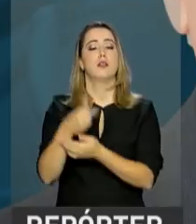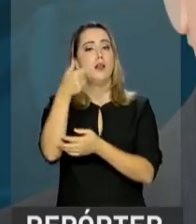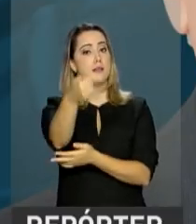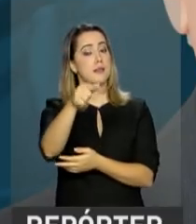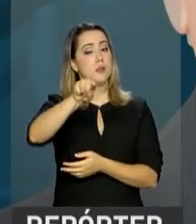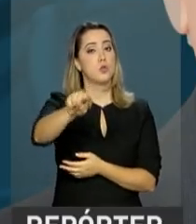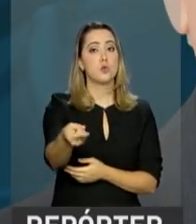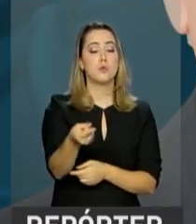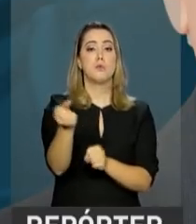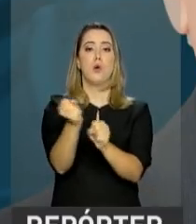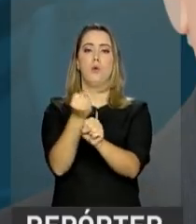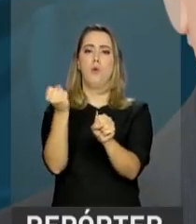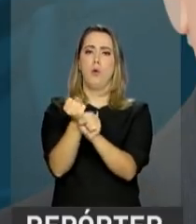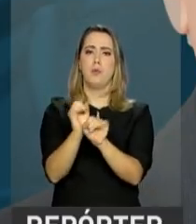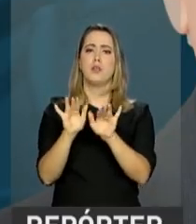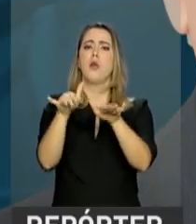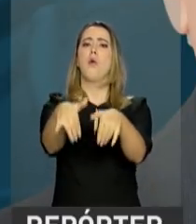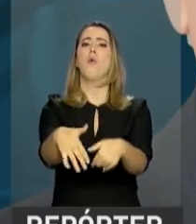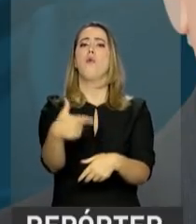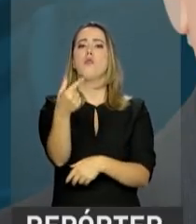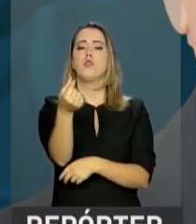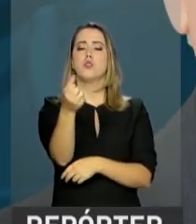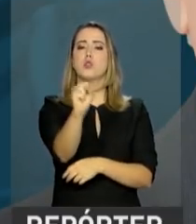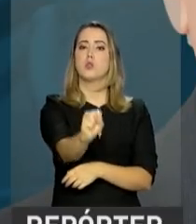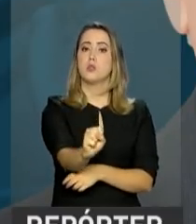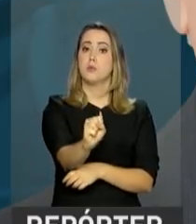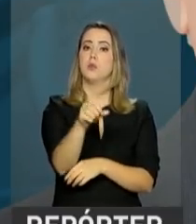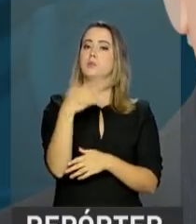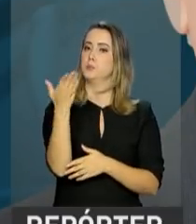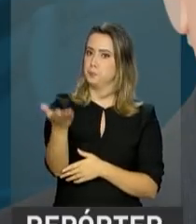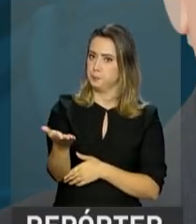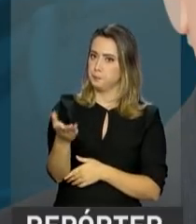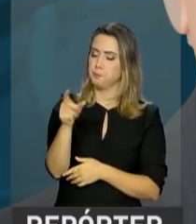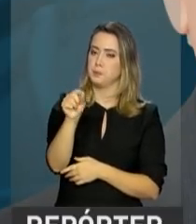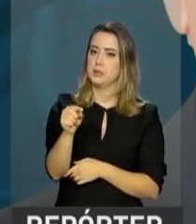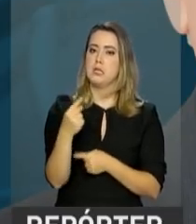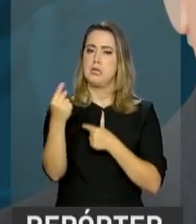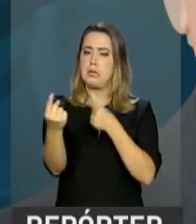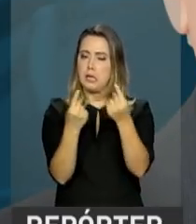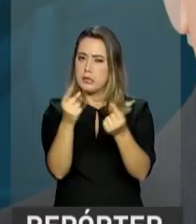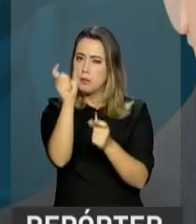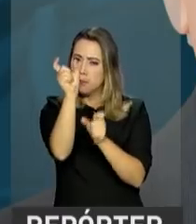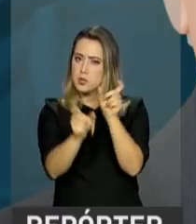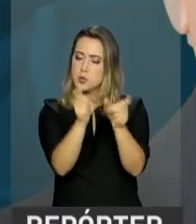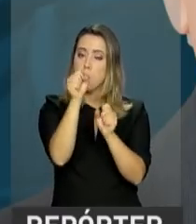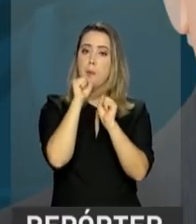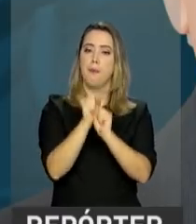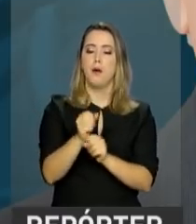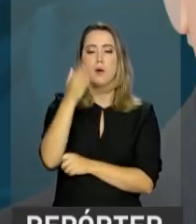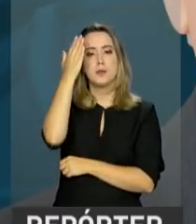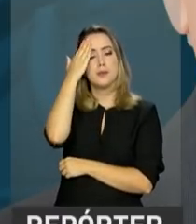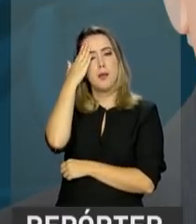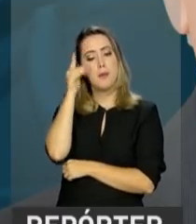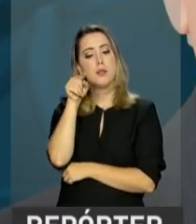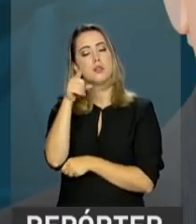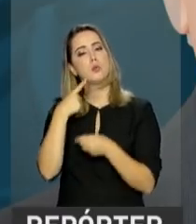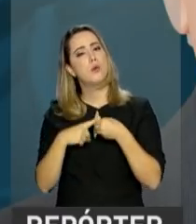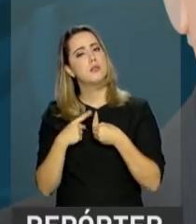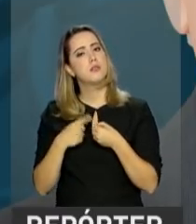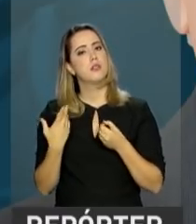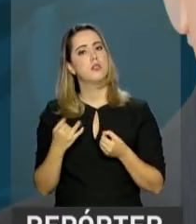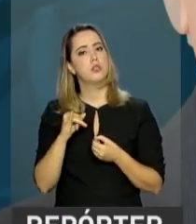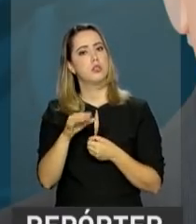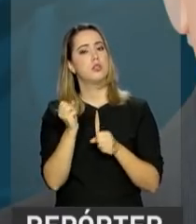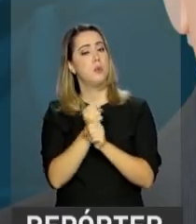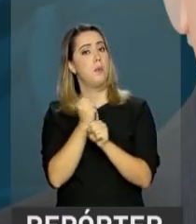obras até o final de 2018 e olha só cada pessoa vai poder saber aí na sua cidade